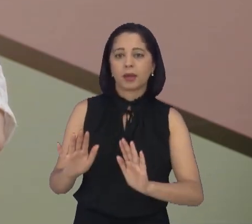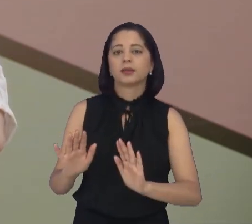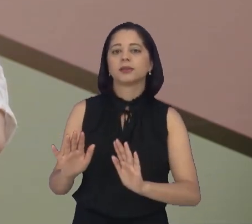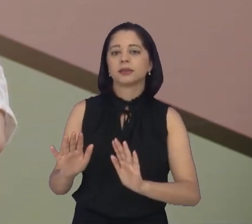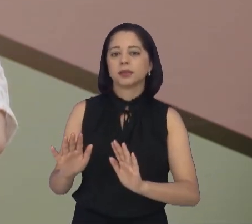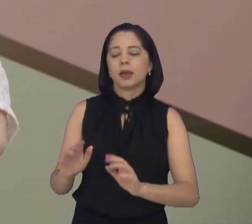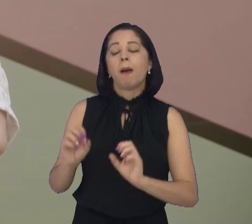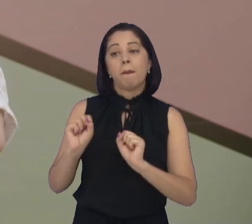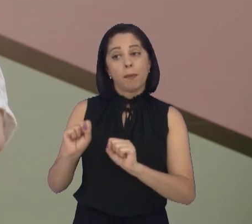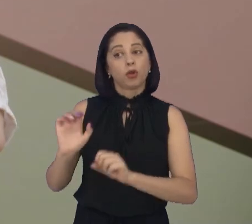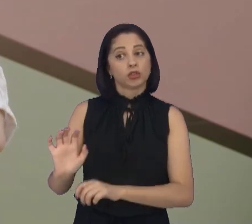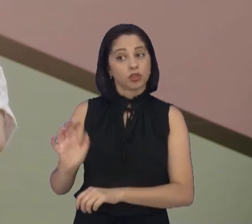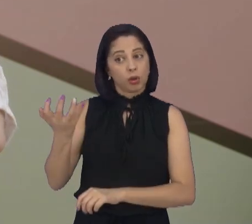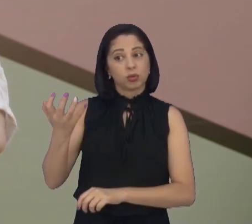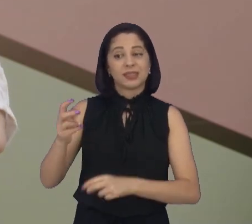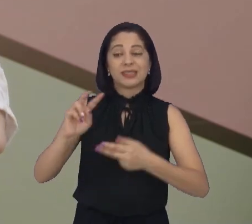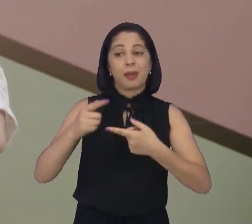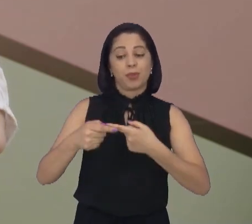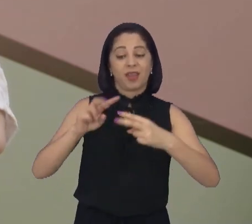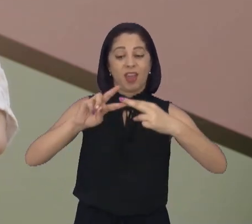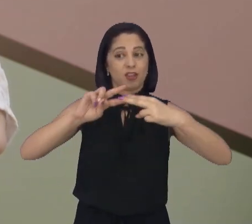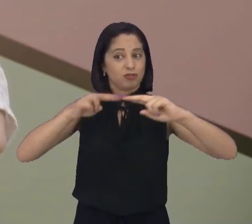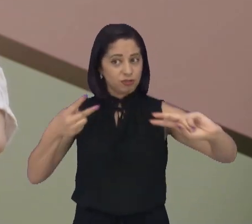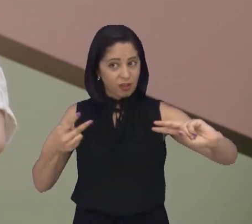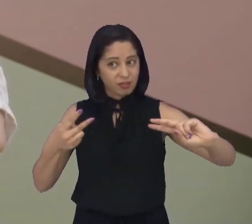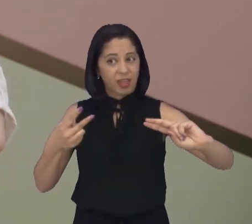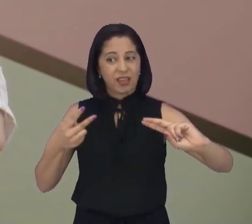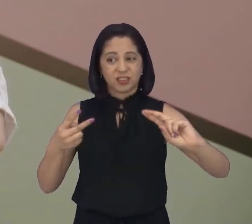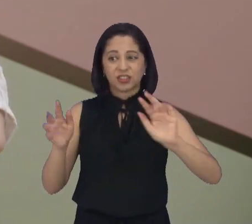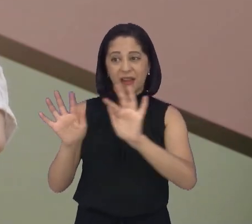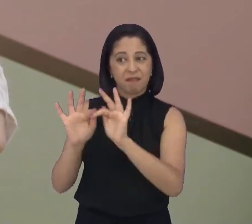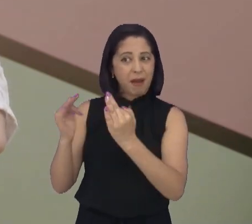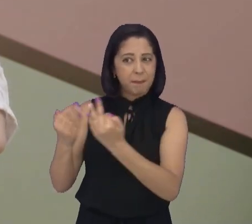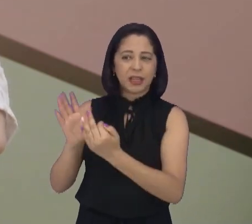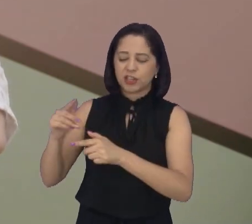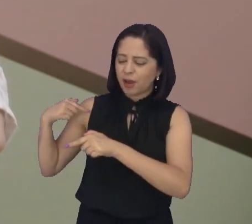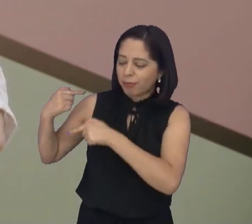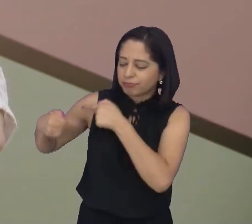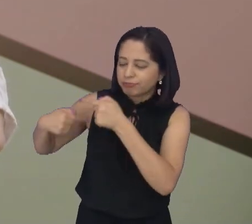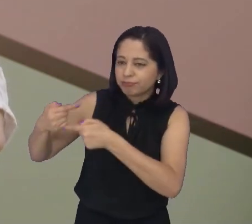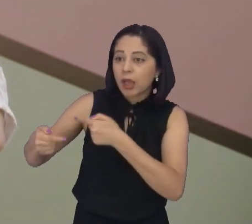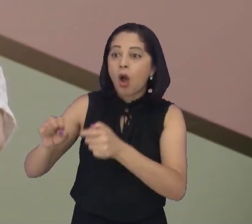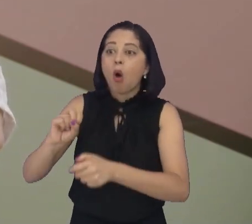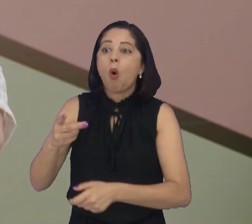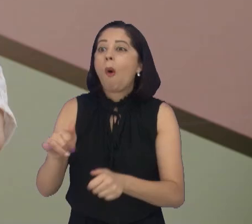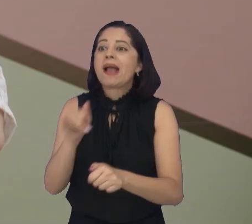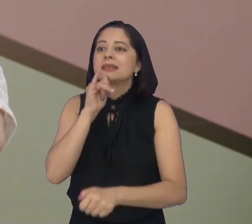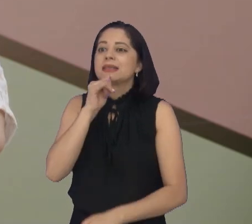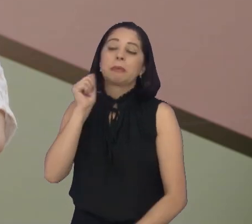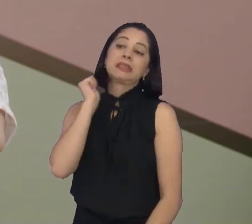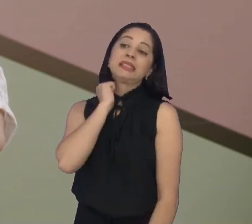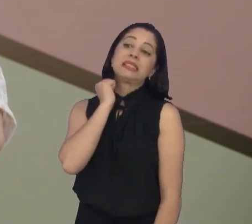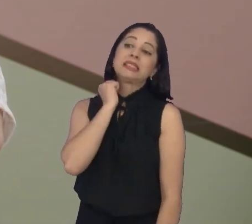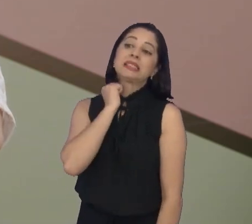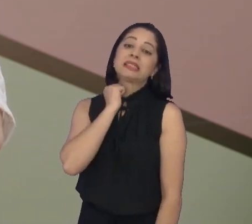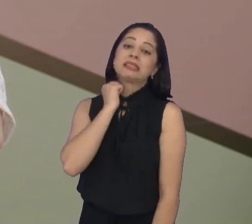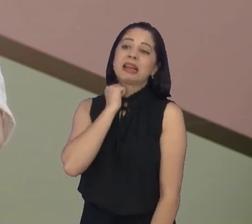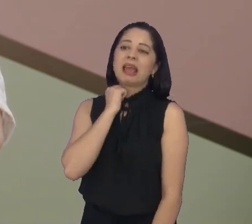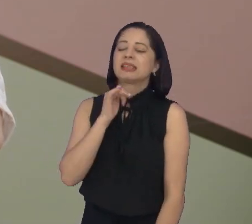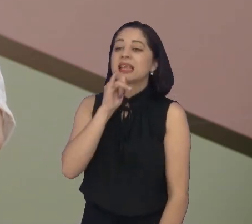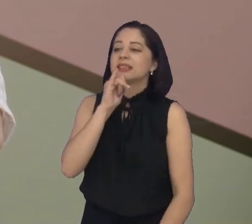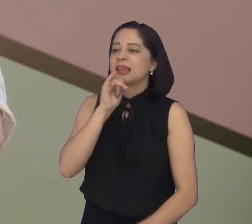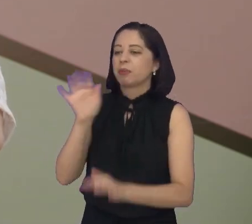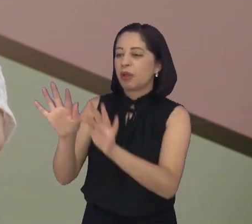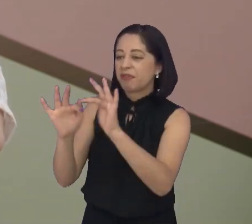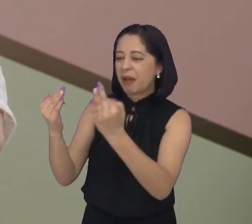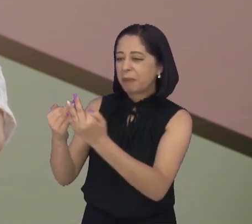sabe que podem ter fatores genéticos, pessoas da família, né, ou um estresse muito grande que a pessoa passa, geralmente a perda de um ente